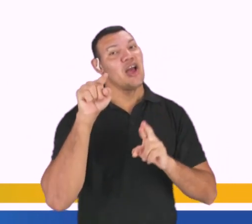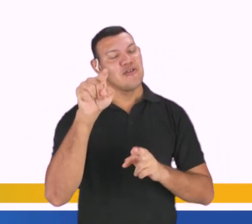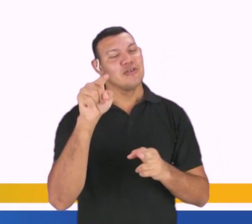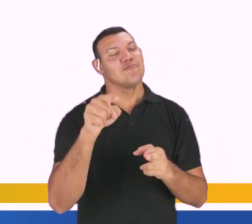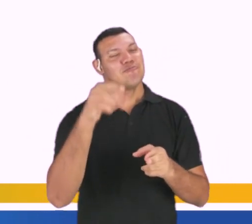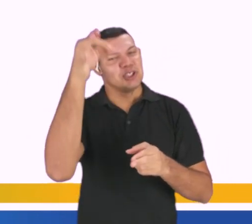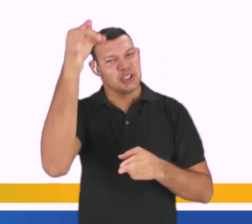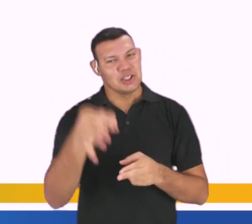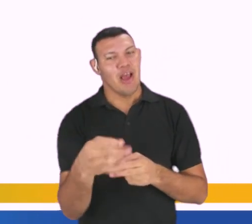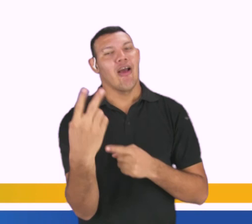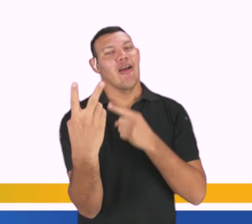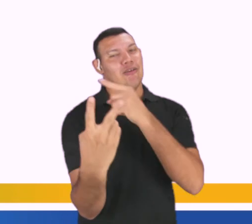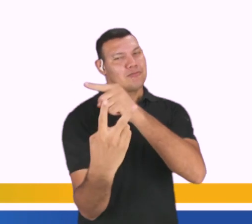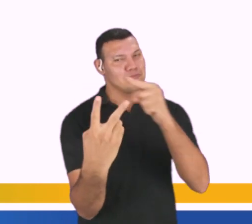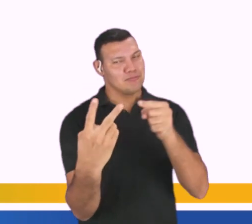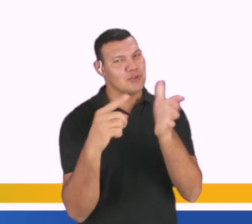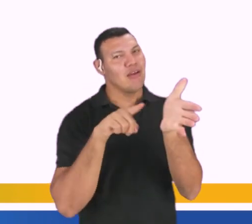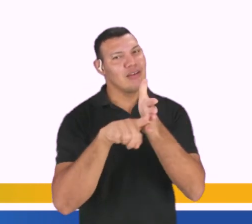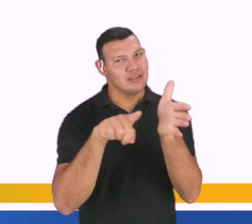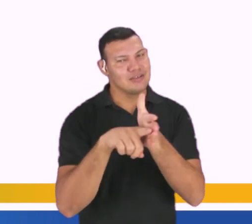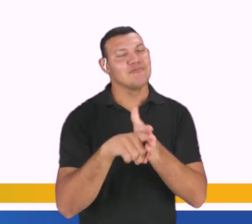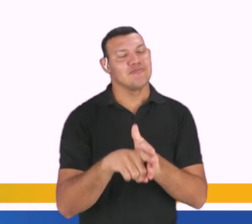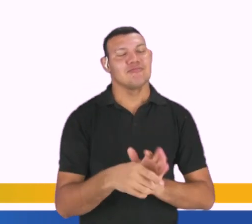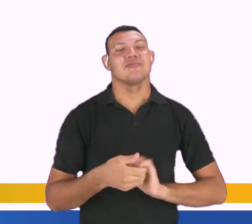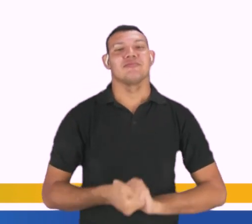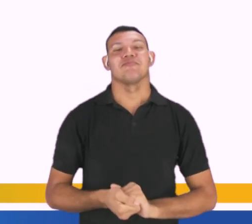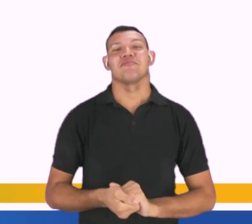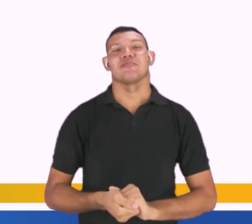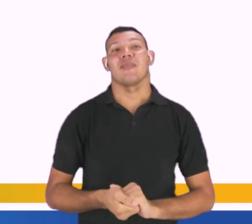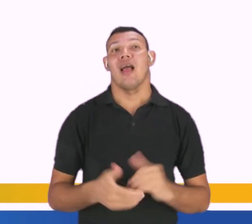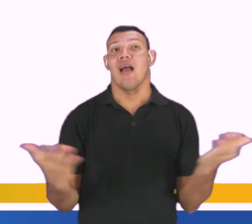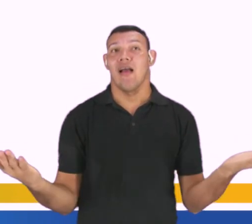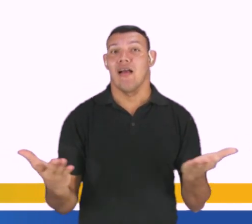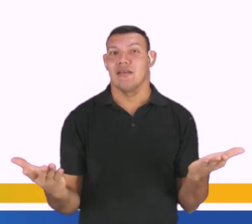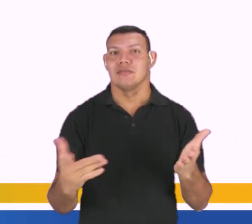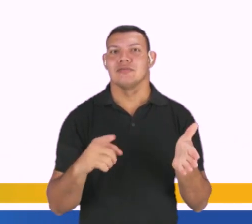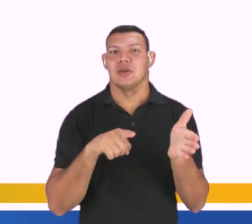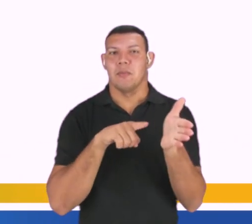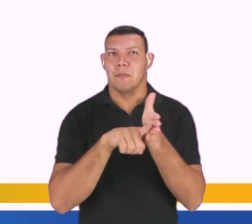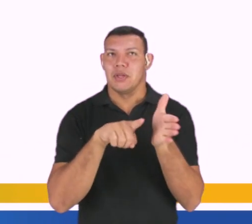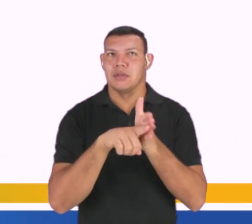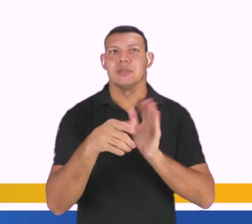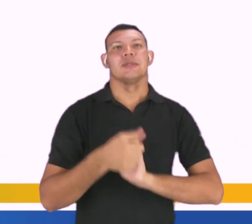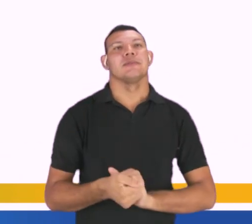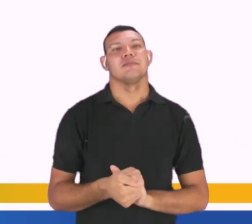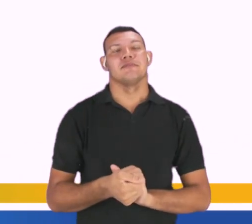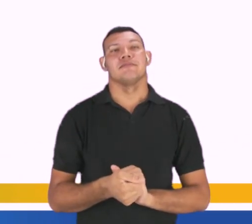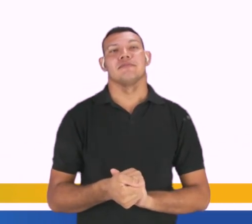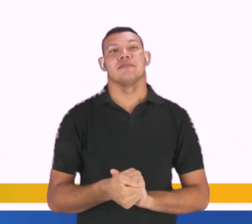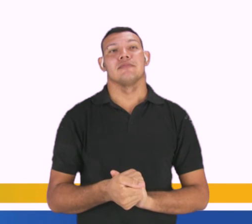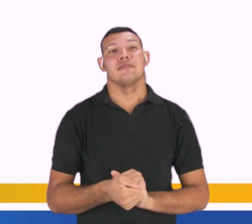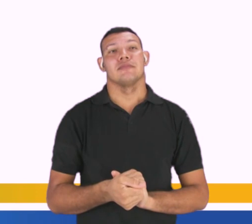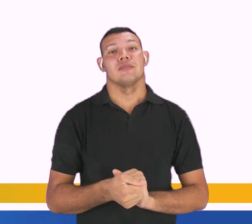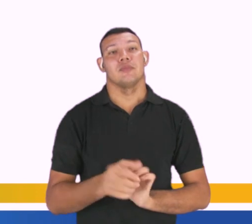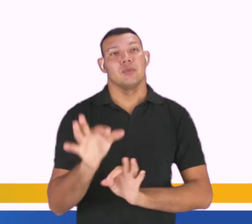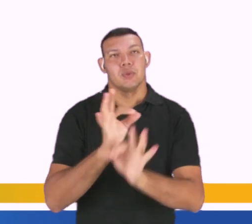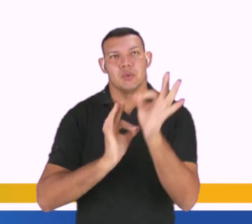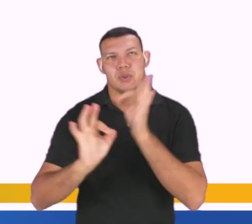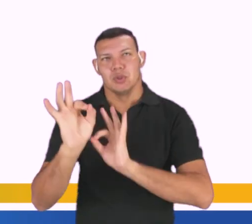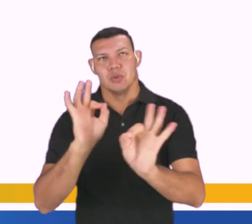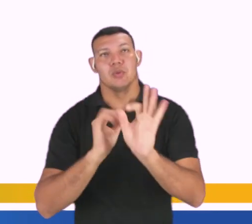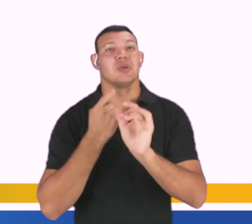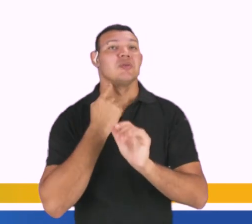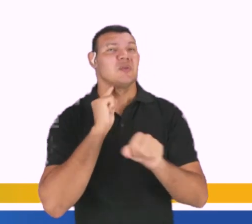e conseguir fechar então o nosso gabarito de hoje. Olha só, a gestão dos resíduos sólidos, lixo, é um dos